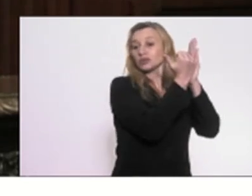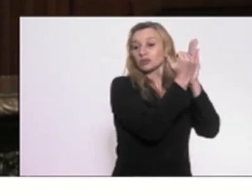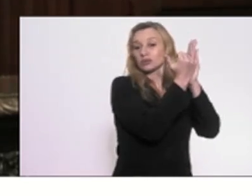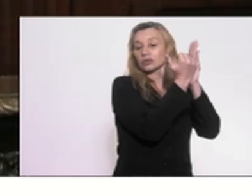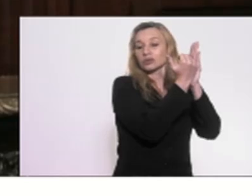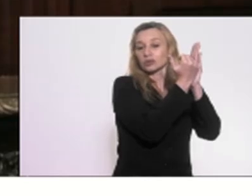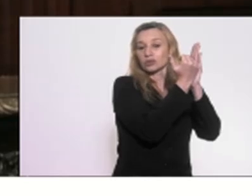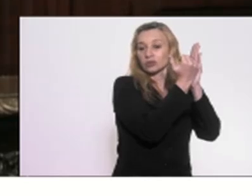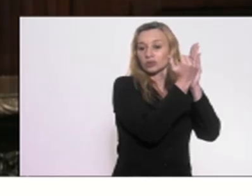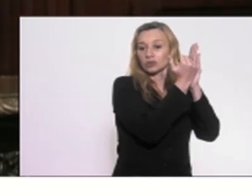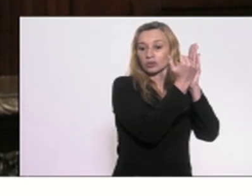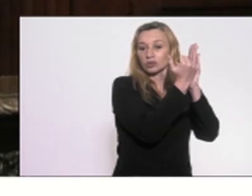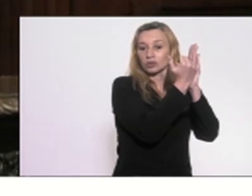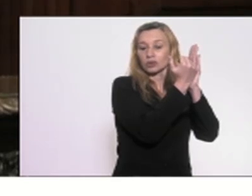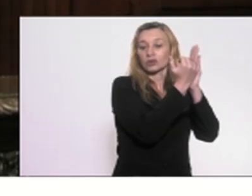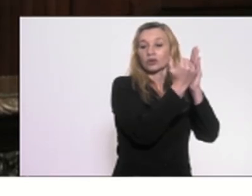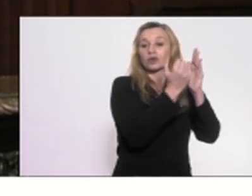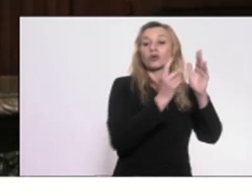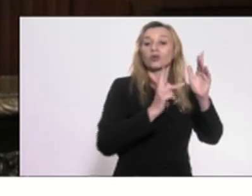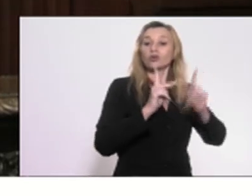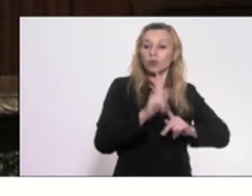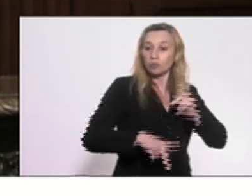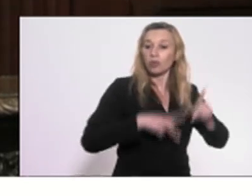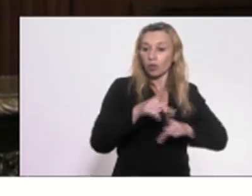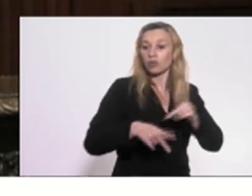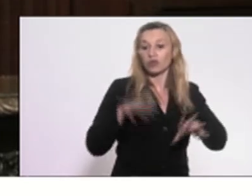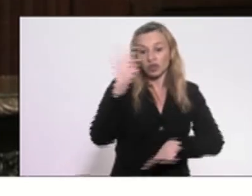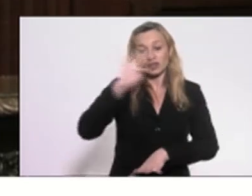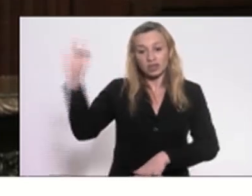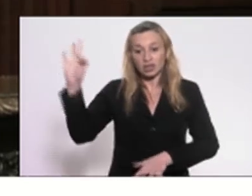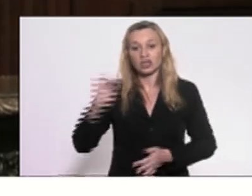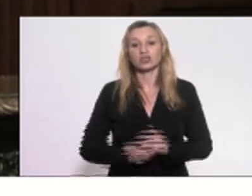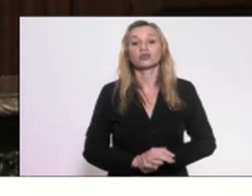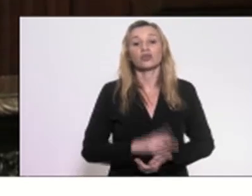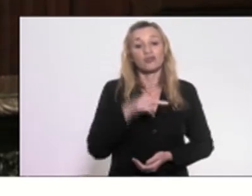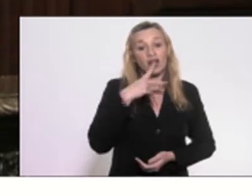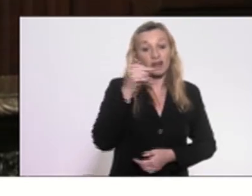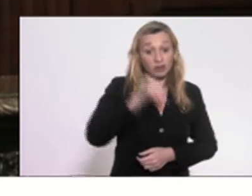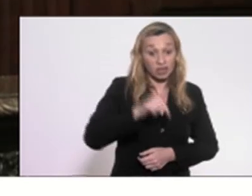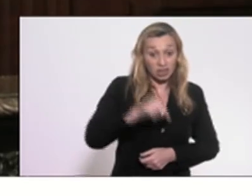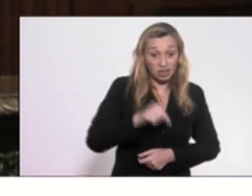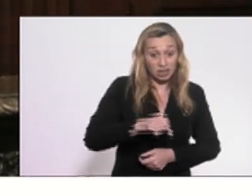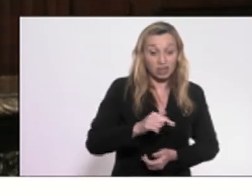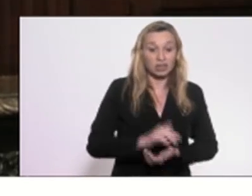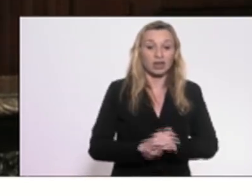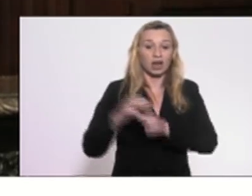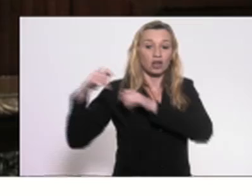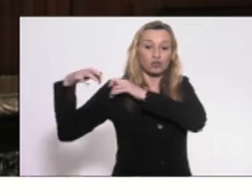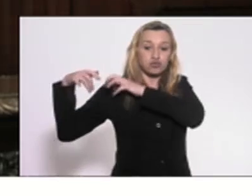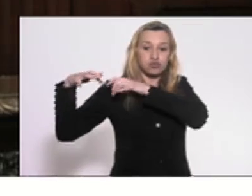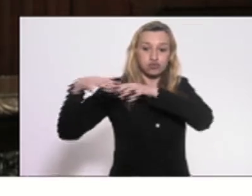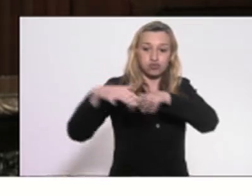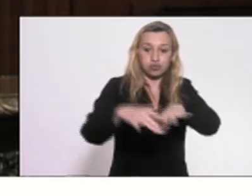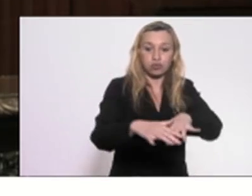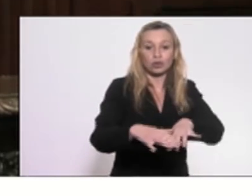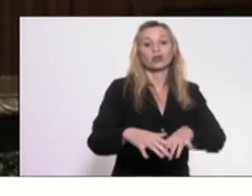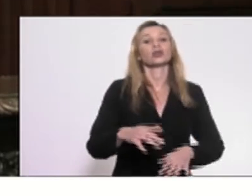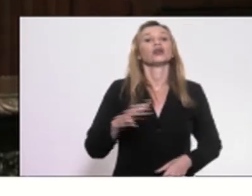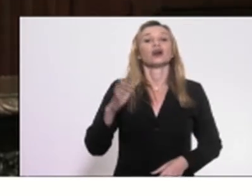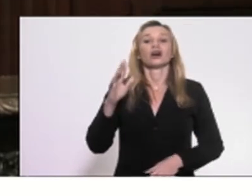superior a 60%. Foi dito aqui a invasão